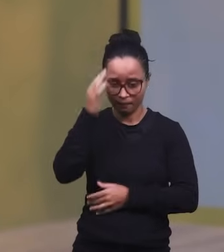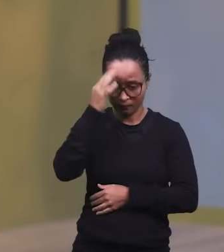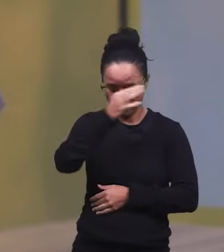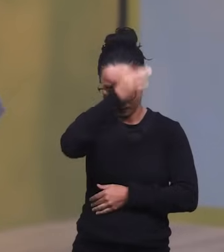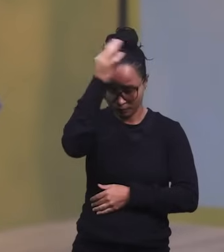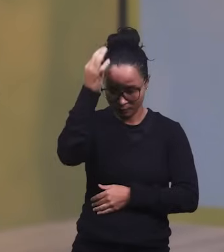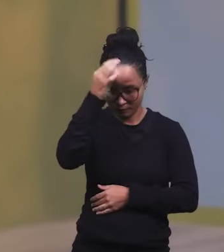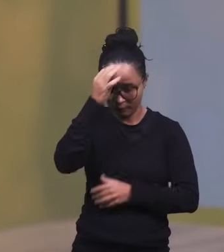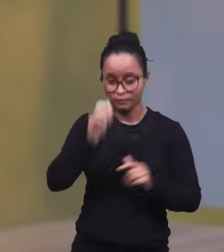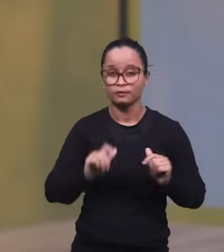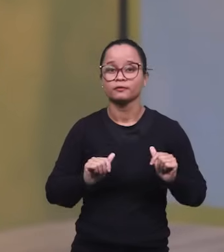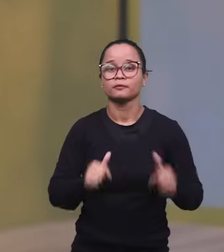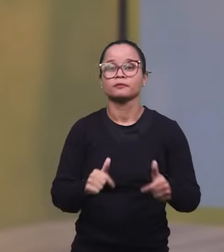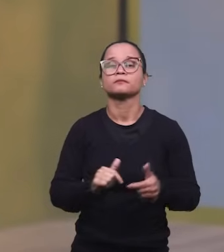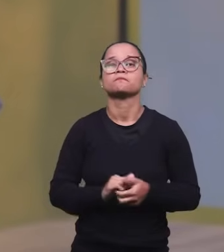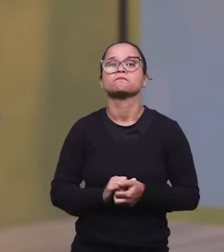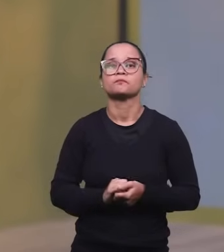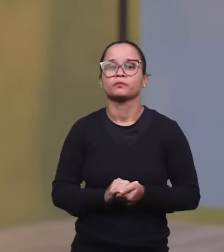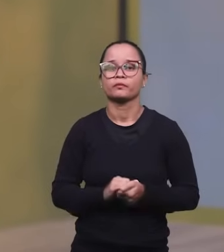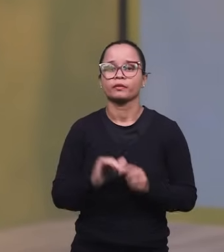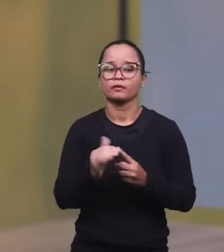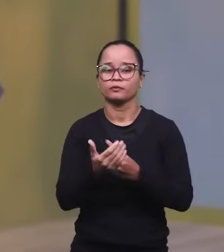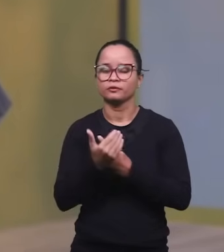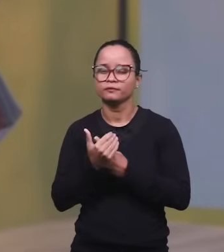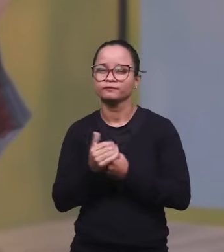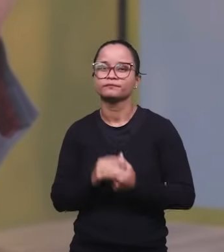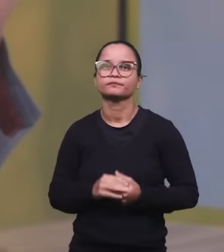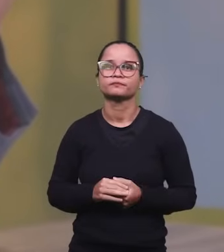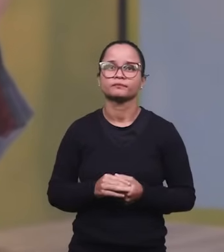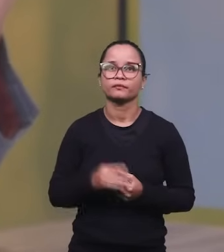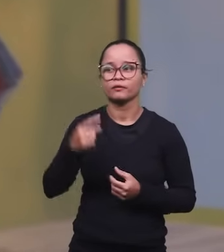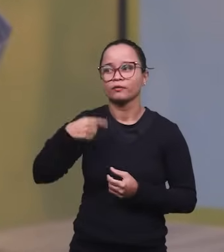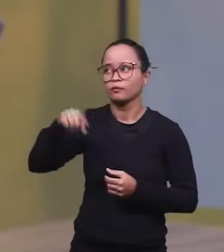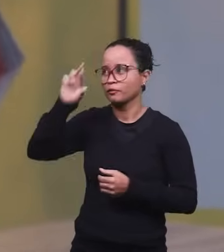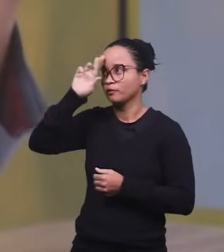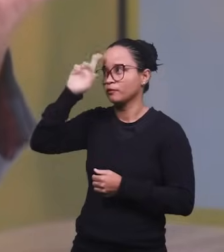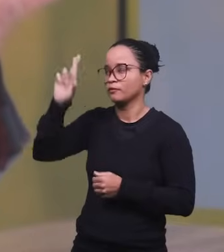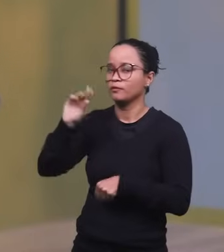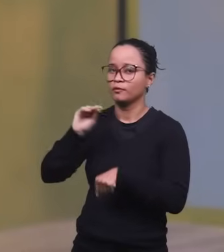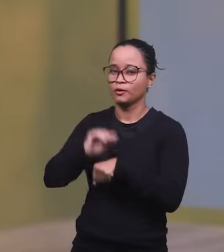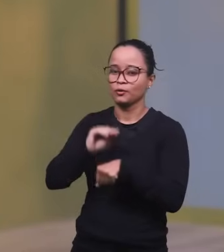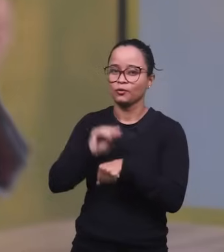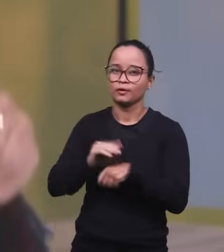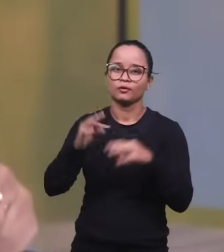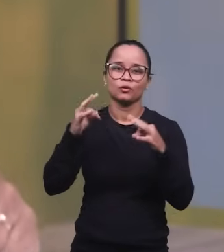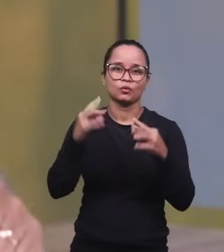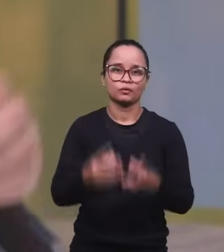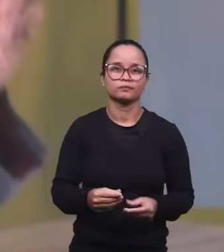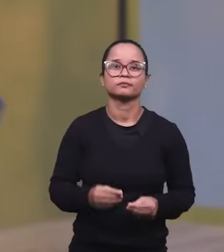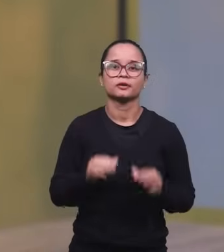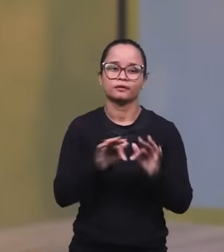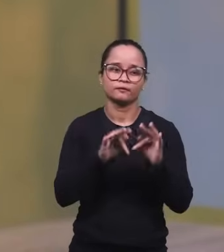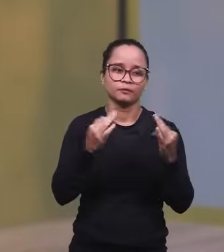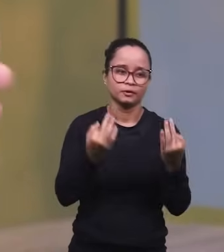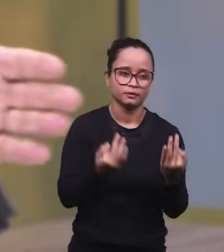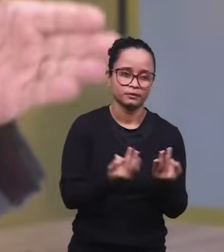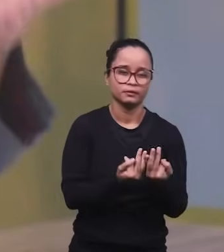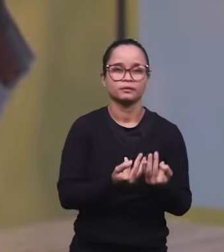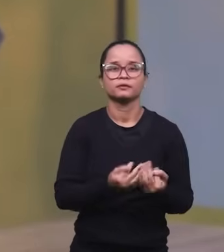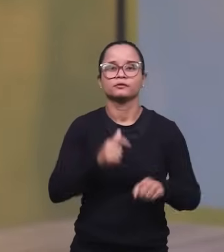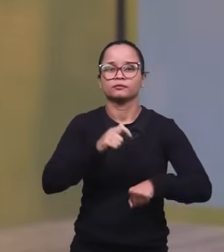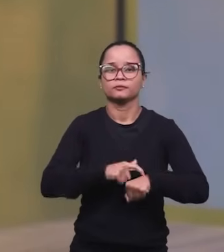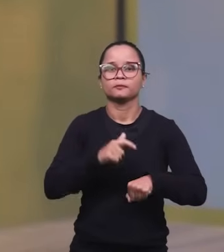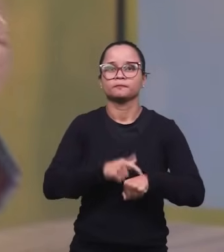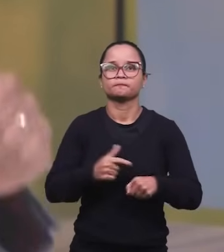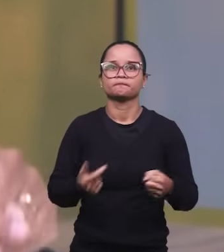obra, deixa o Espírito Santo defender ela. A gente fica só resguardado e vamos ao Senhor, e o Senhor vai cuidar de tudo, o Senhor vai cuidar do lar,